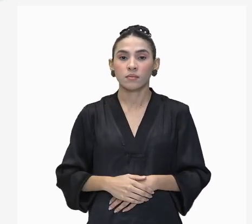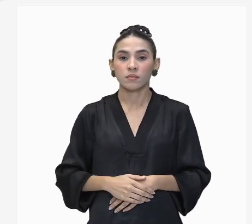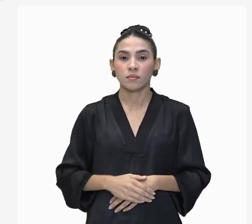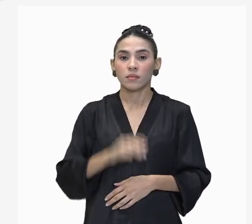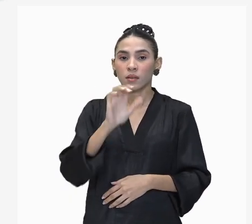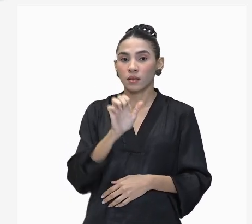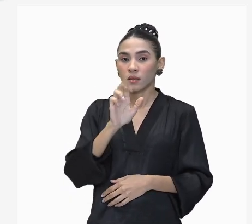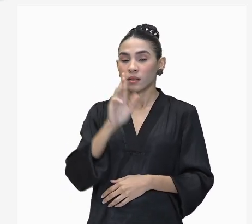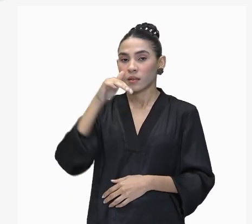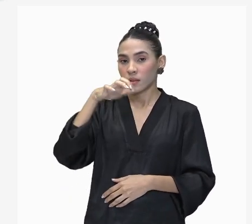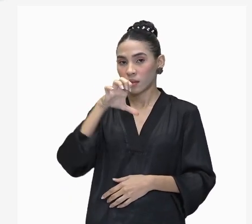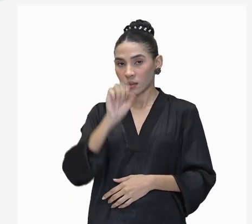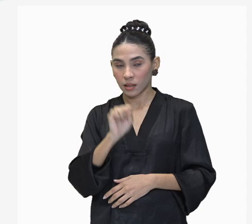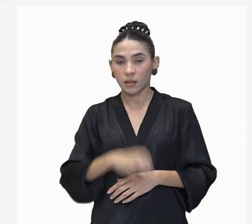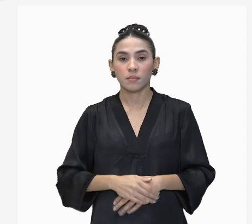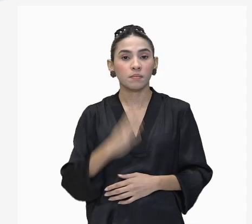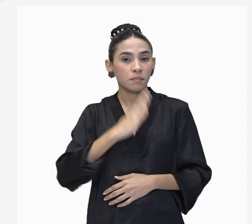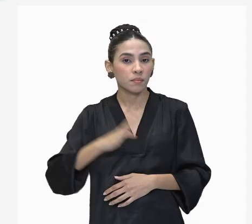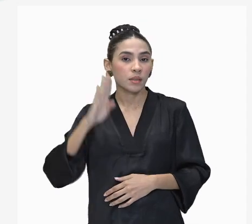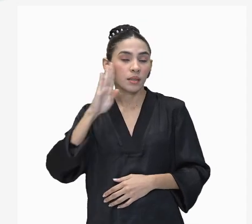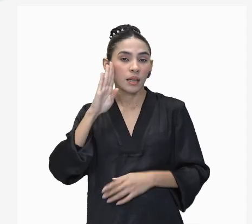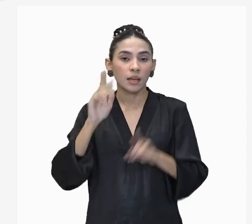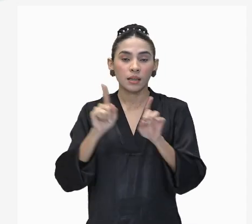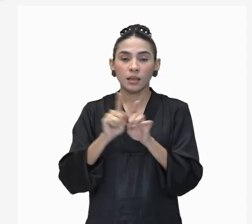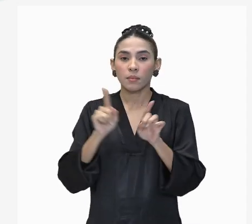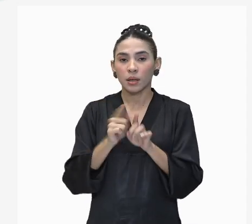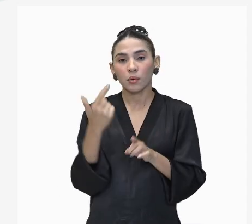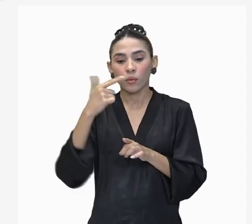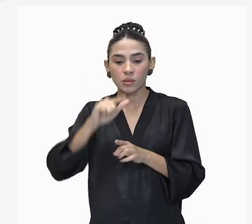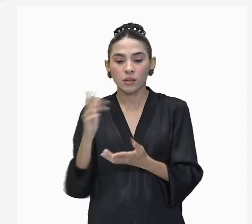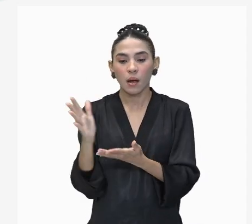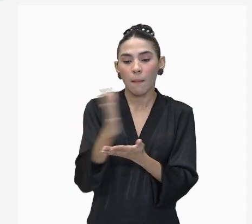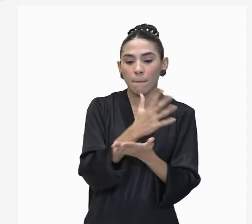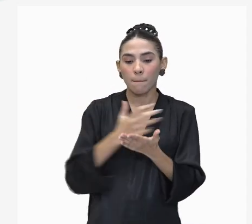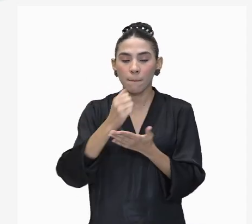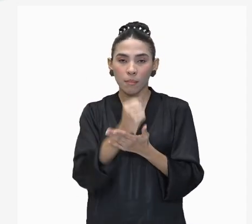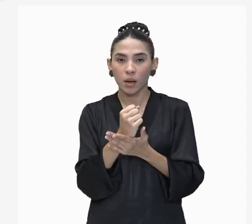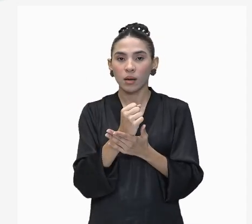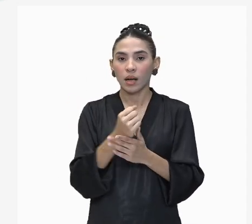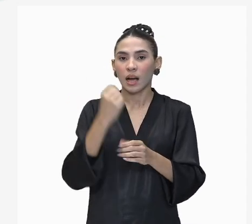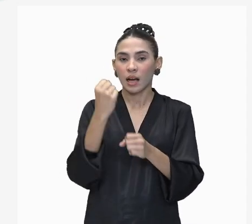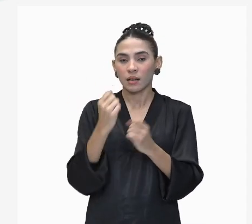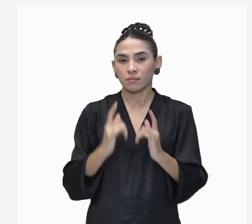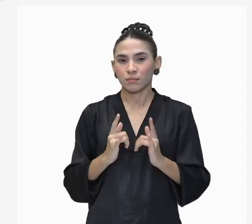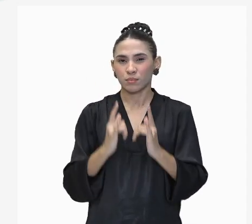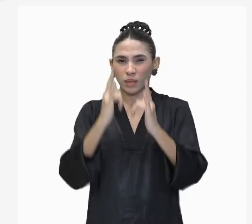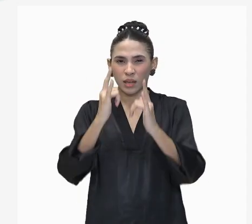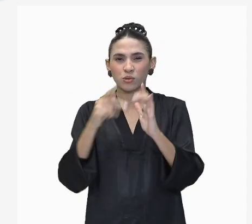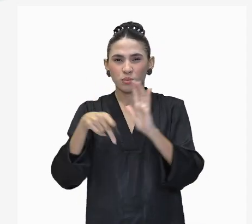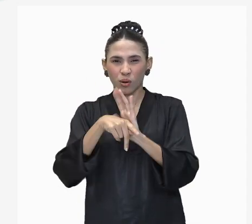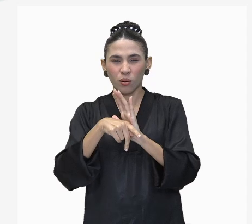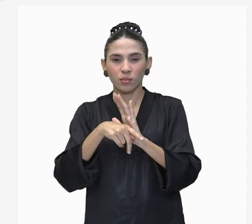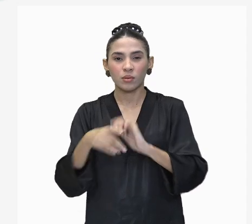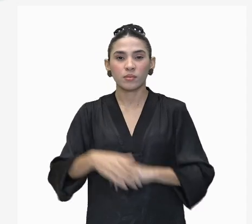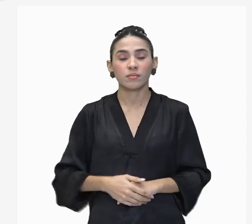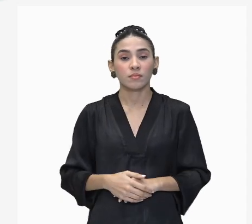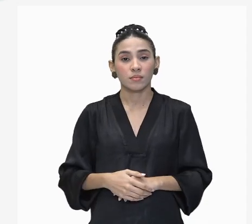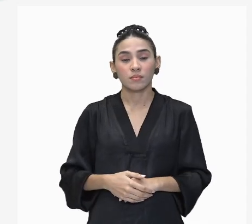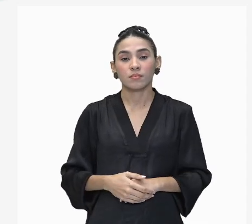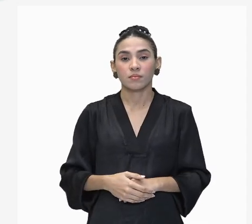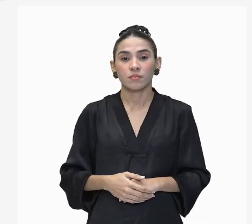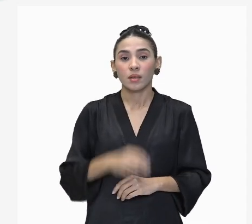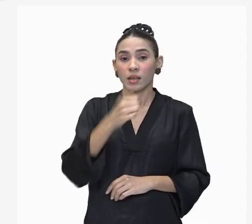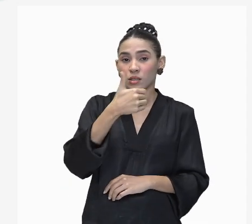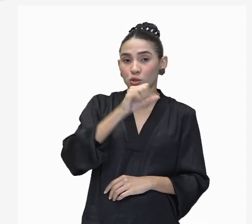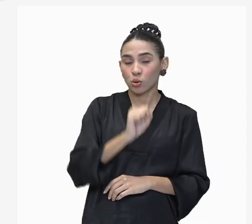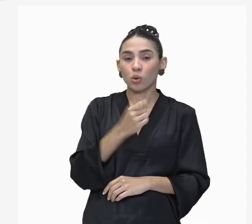Hermes da Fonseca. Militares tomaram o Forte de Copacabana e, após a rendição da maioria,